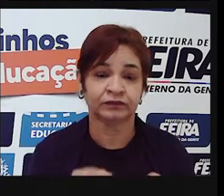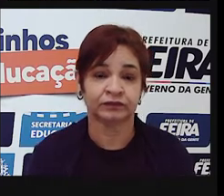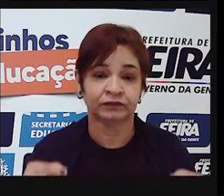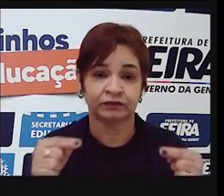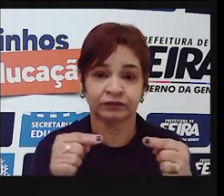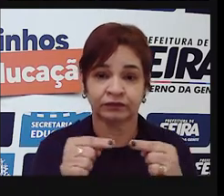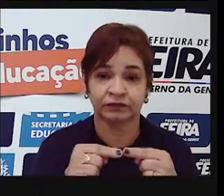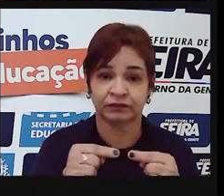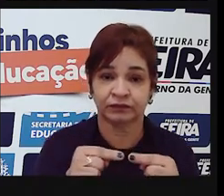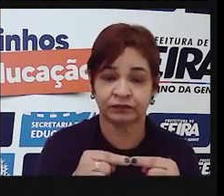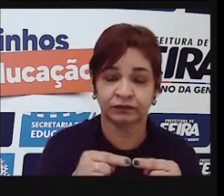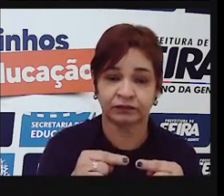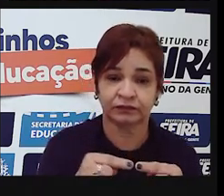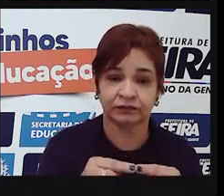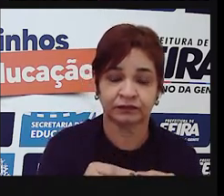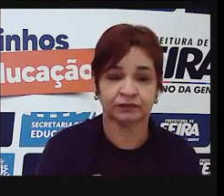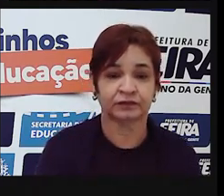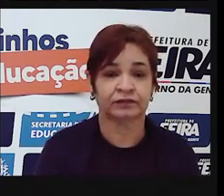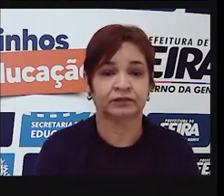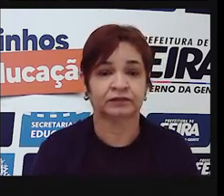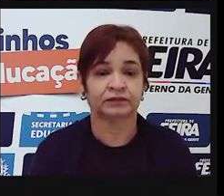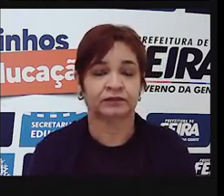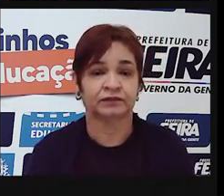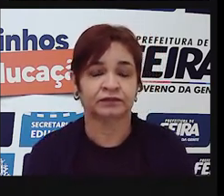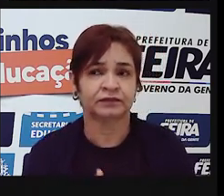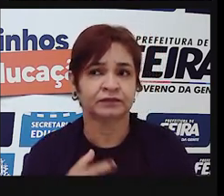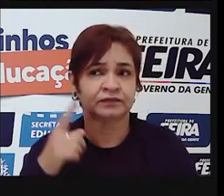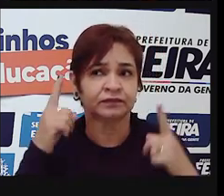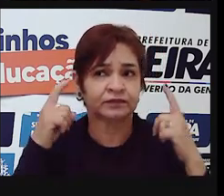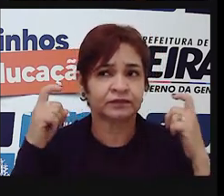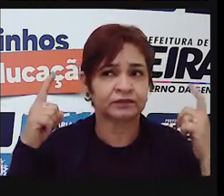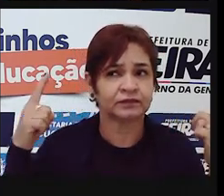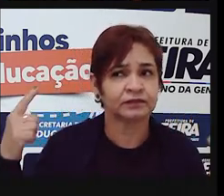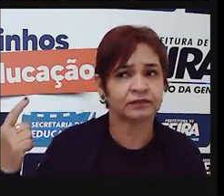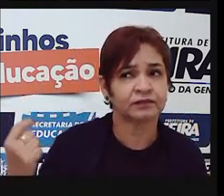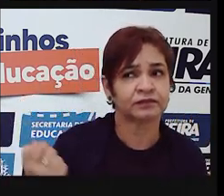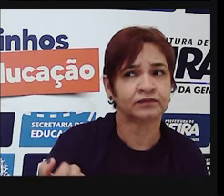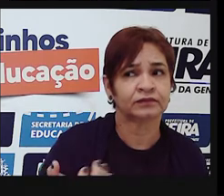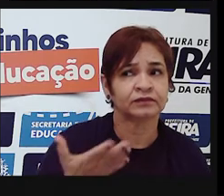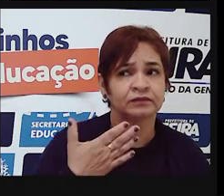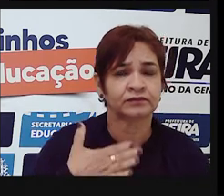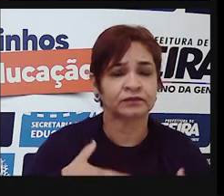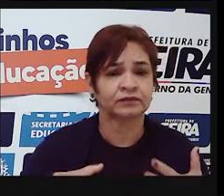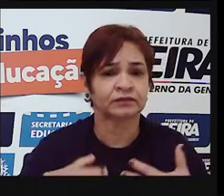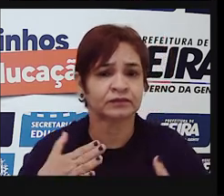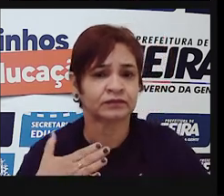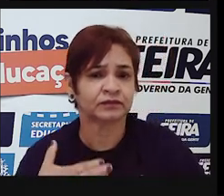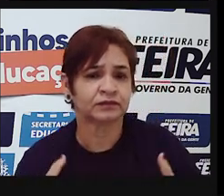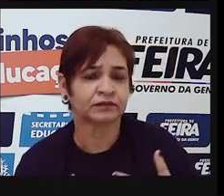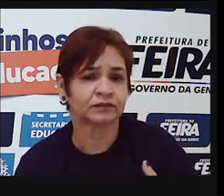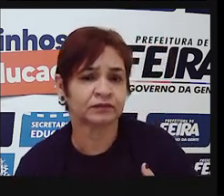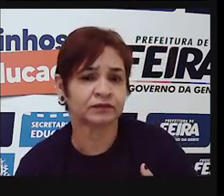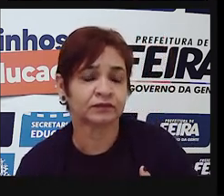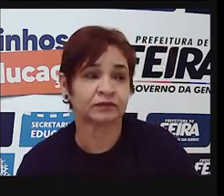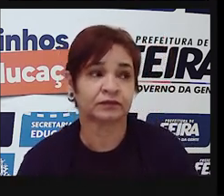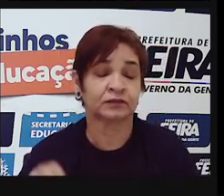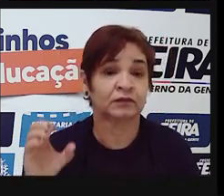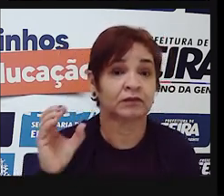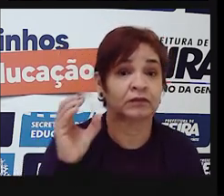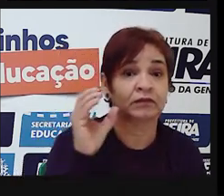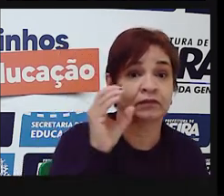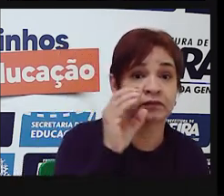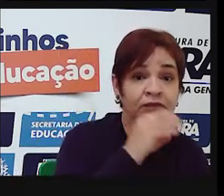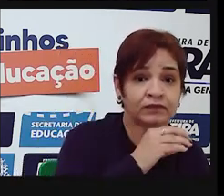de harmonia, mistura de sons e acordes, ritmo, que determina a velocidade da